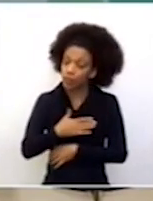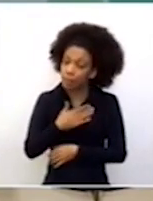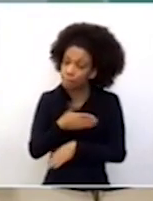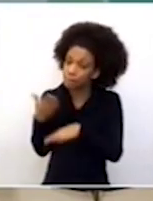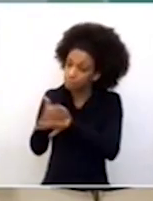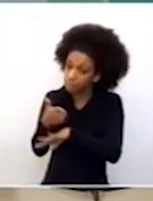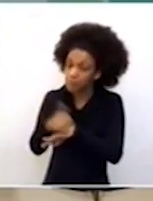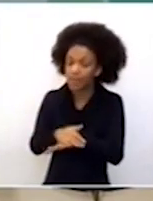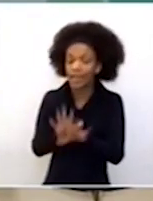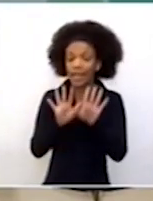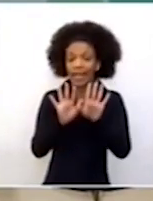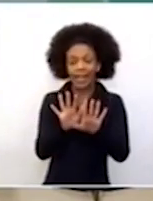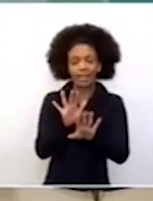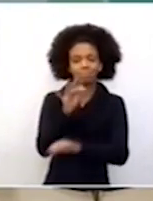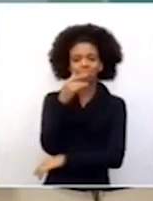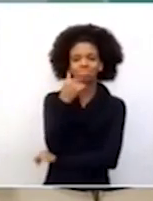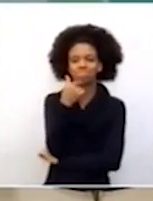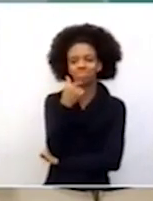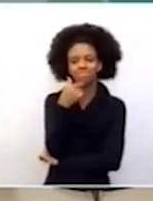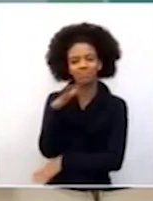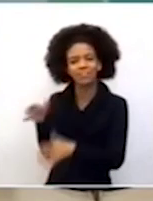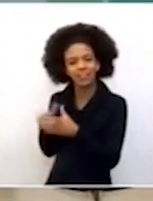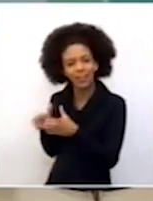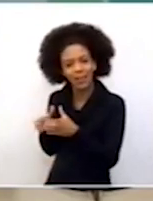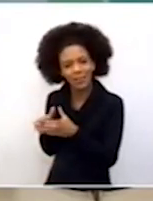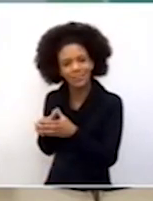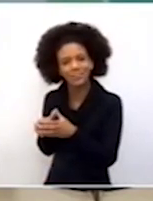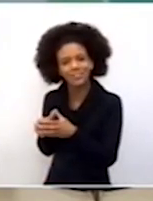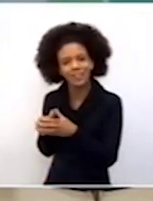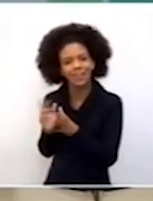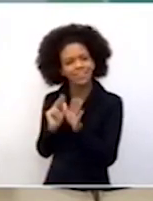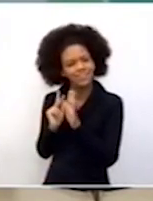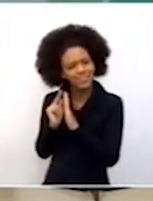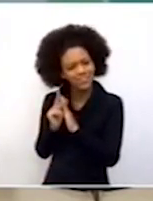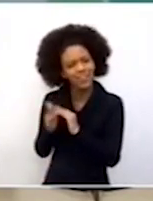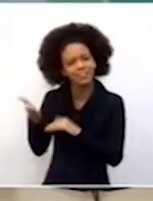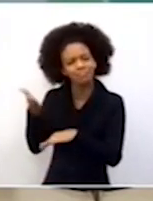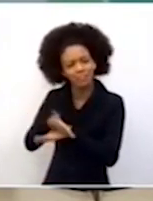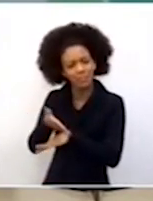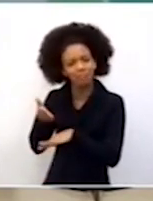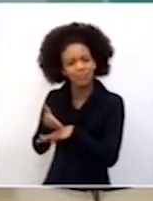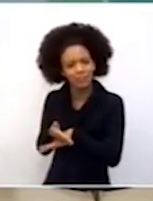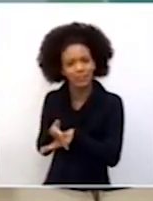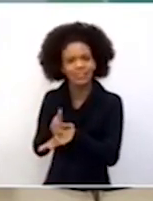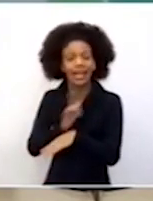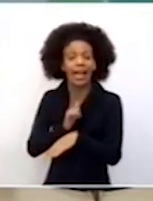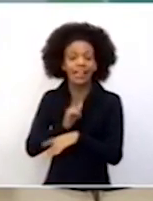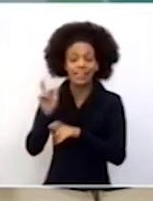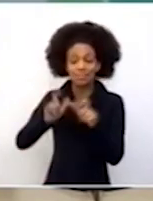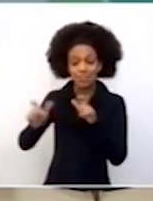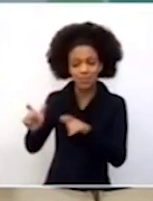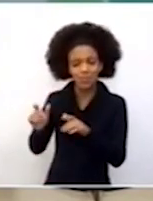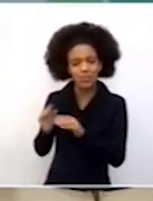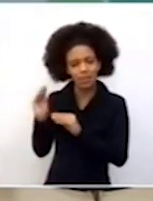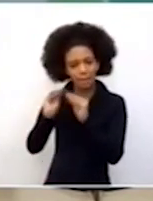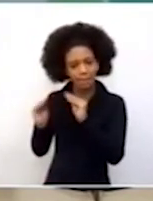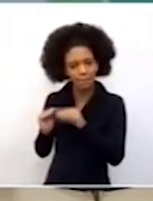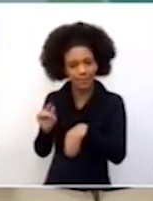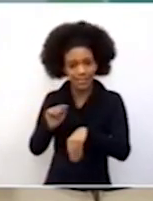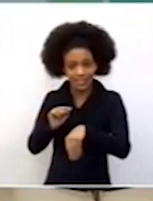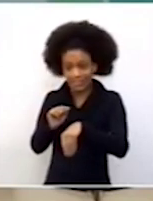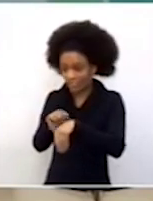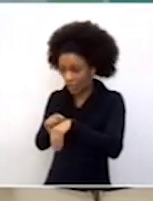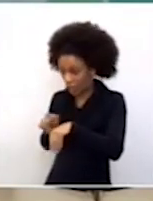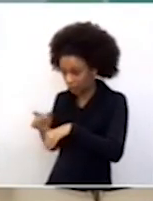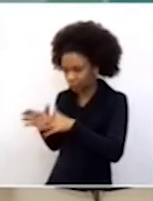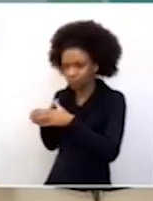Destacar uma coisa aqui que eu li sobre o chat, eu acho que foram muitas as participações, tem gente colocando aqui que tem hora que o chat está até